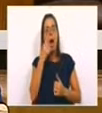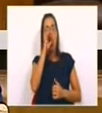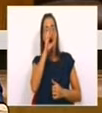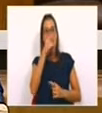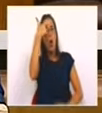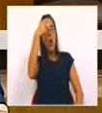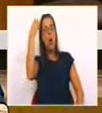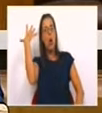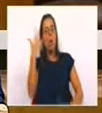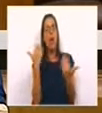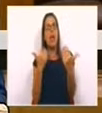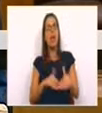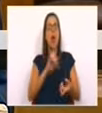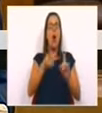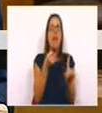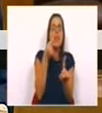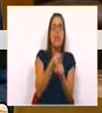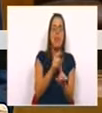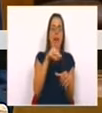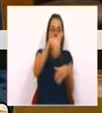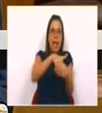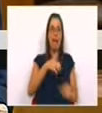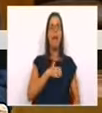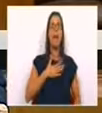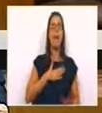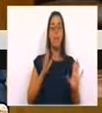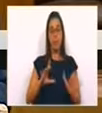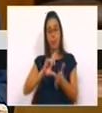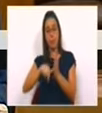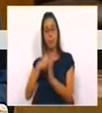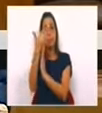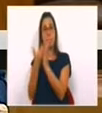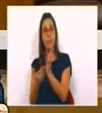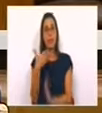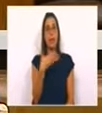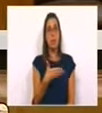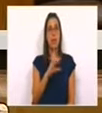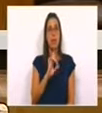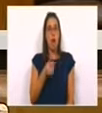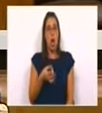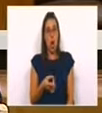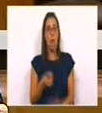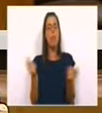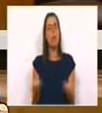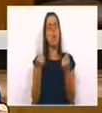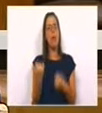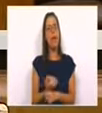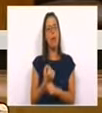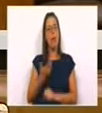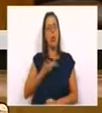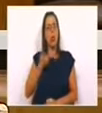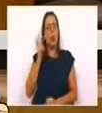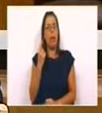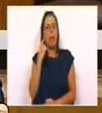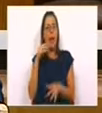e compreender as limitações e desafios das empresas. O projeto de resolução 1069 da promoção de emprego de doutorados